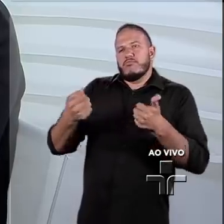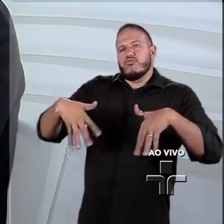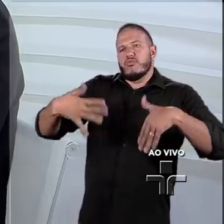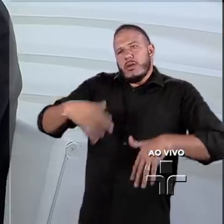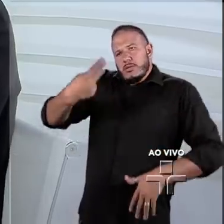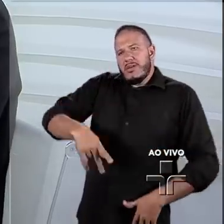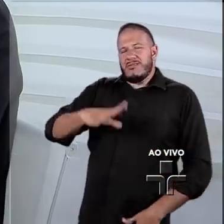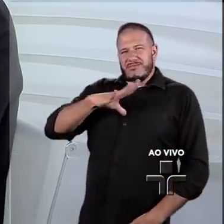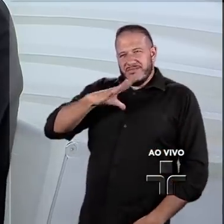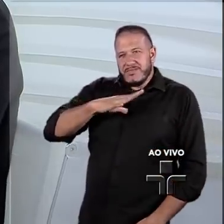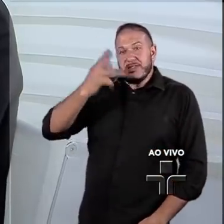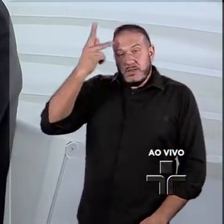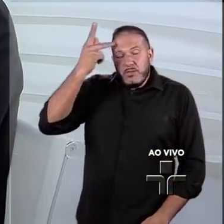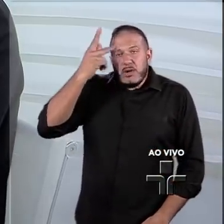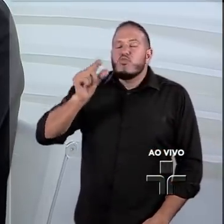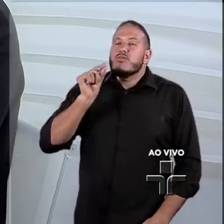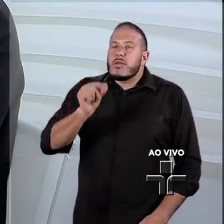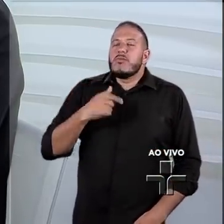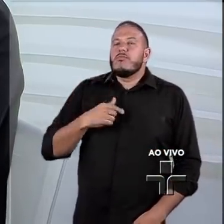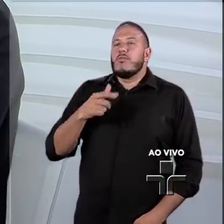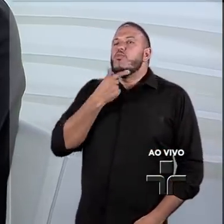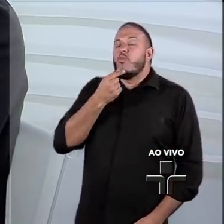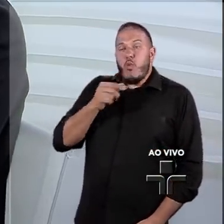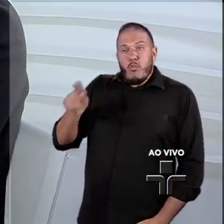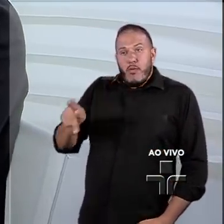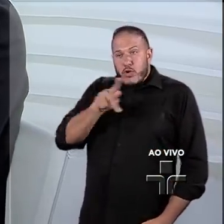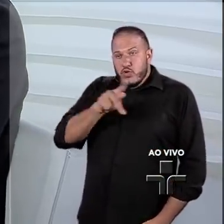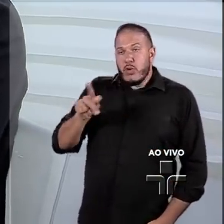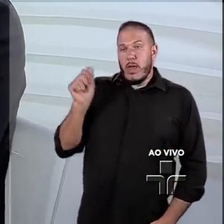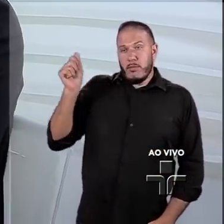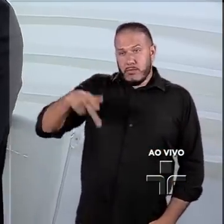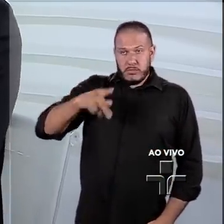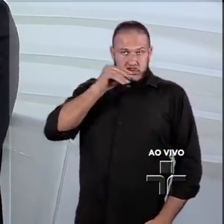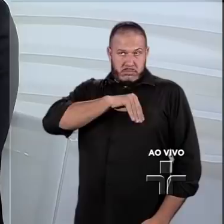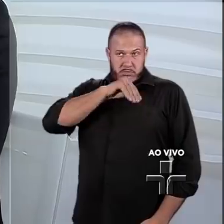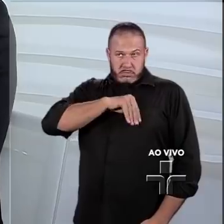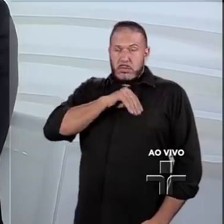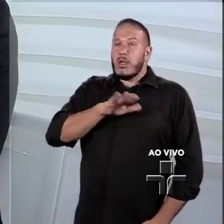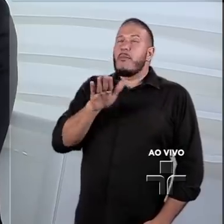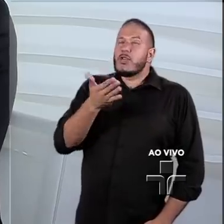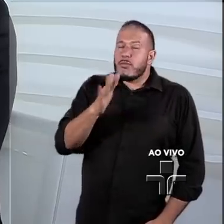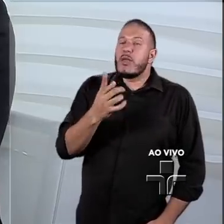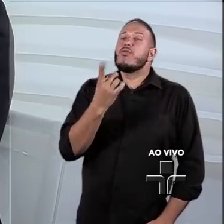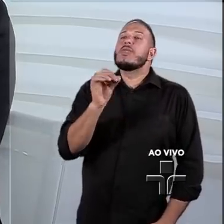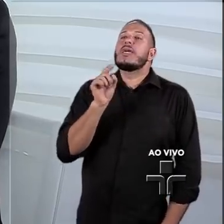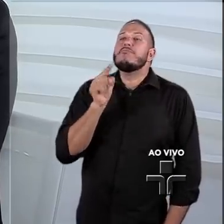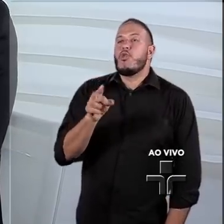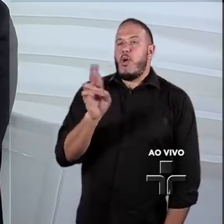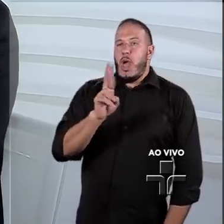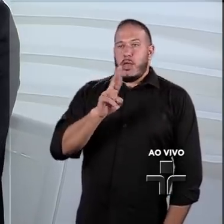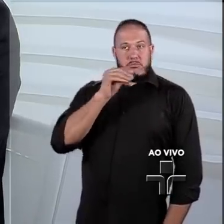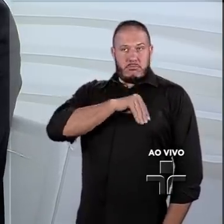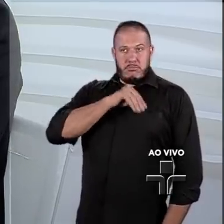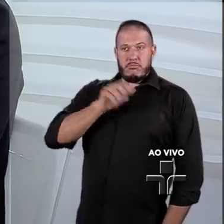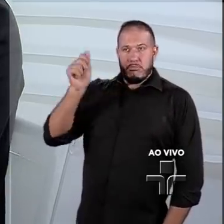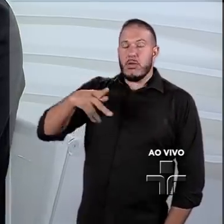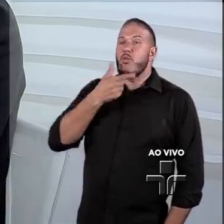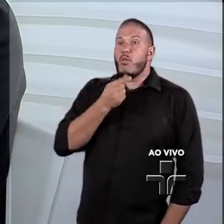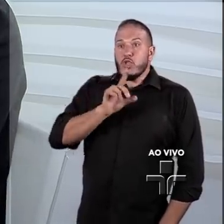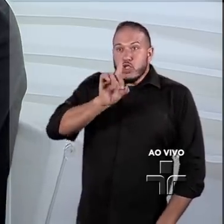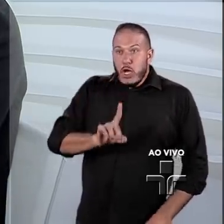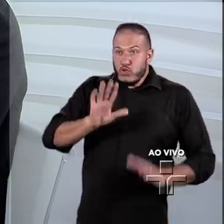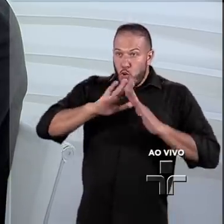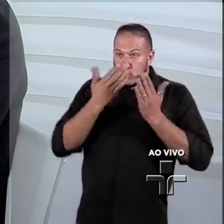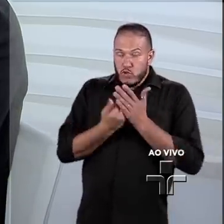cidade de São Paulo, um professor se aposenta recebendo em média R$10 mil. Um diretor de escola se